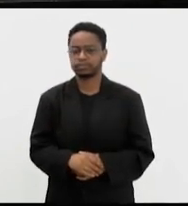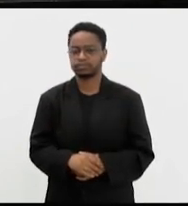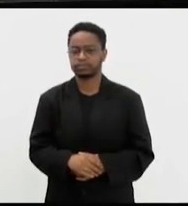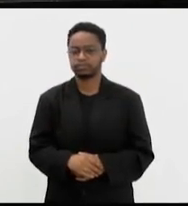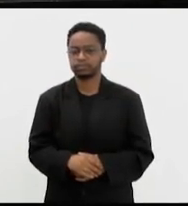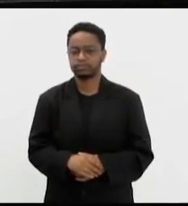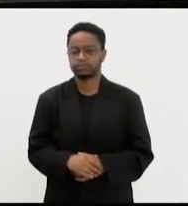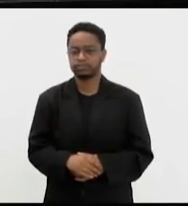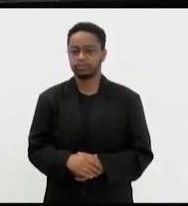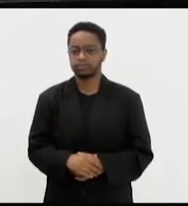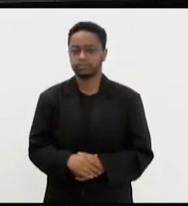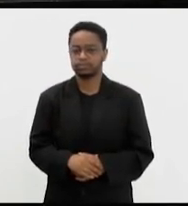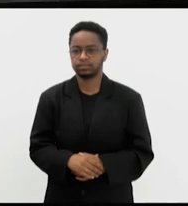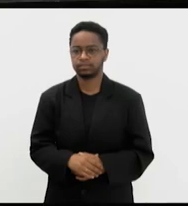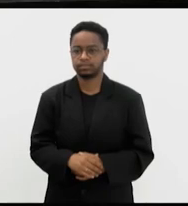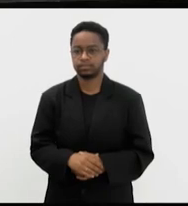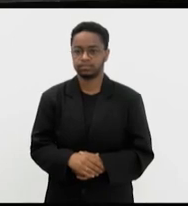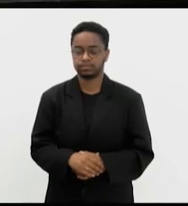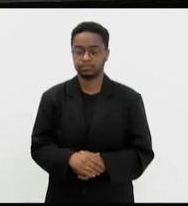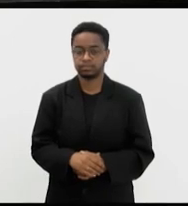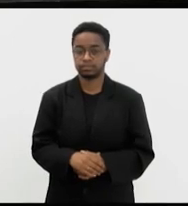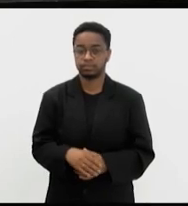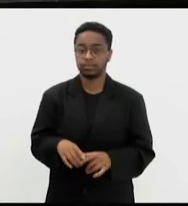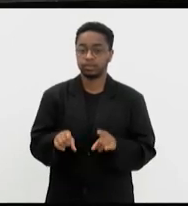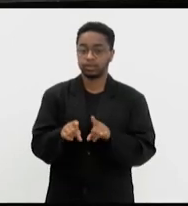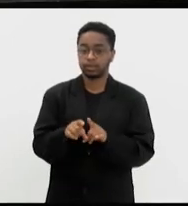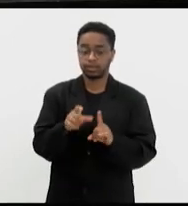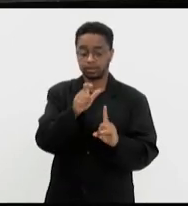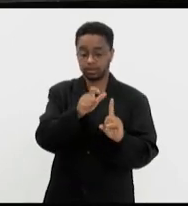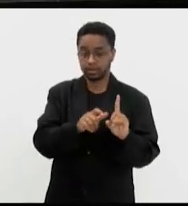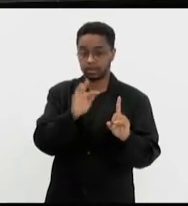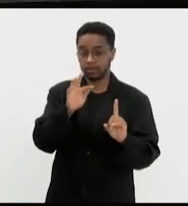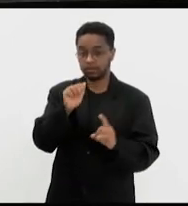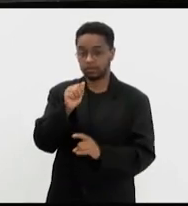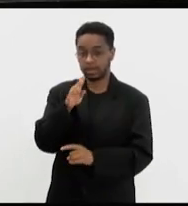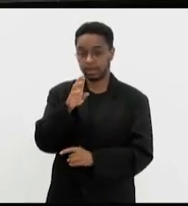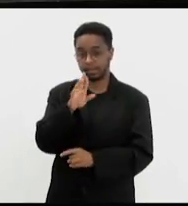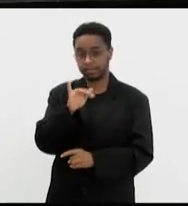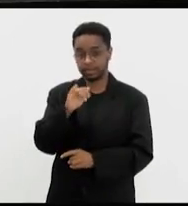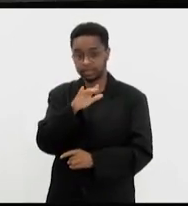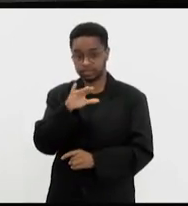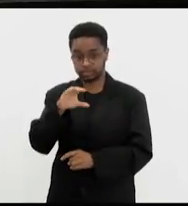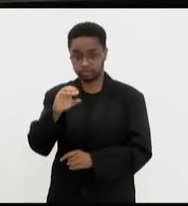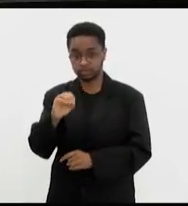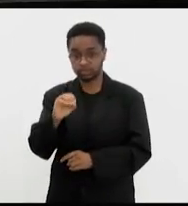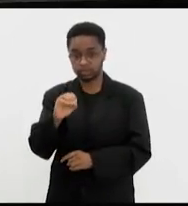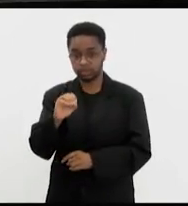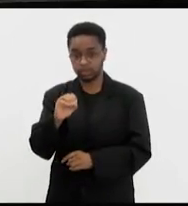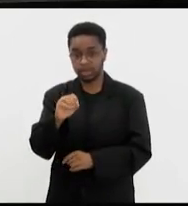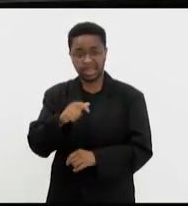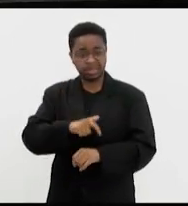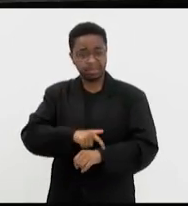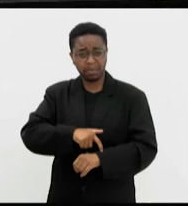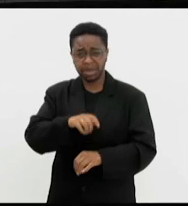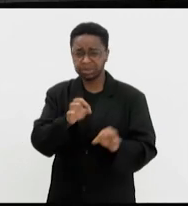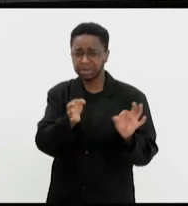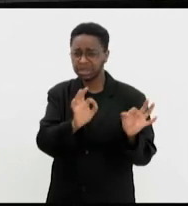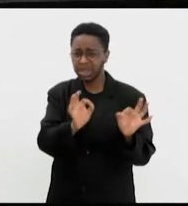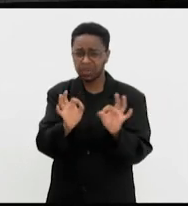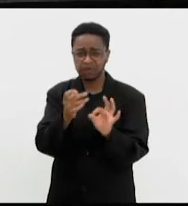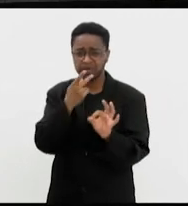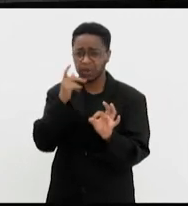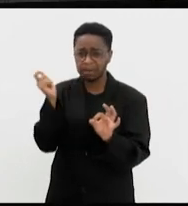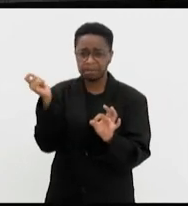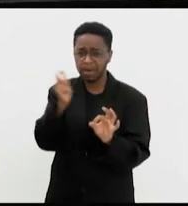Doutor o Dr Fabrício D Azenha em nenhum momento falou